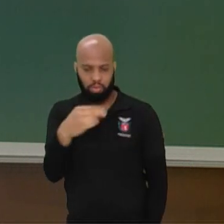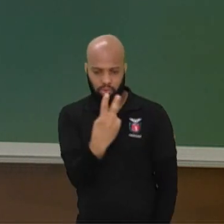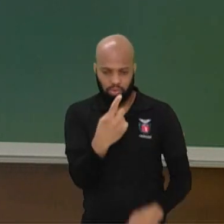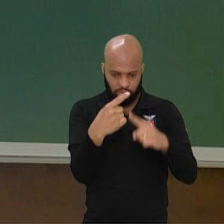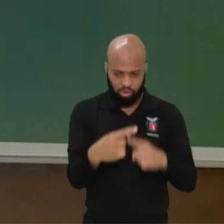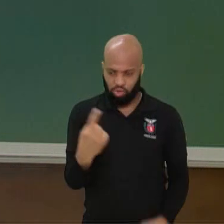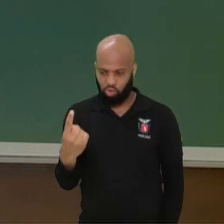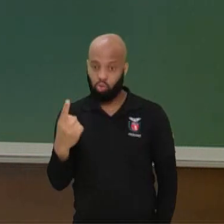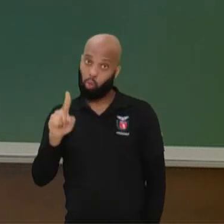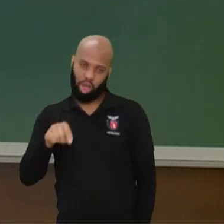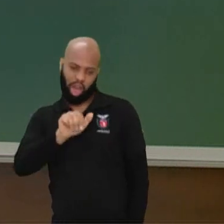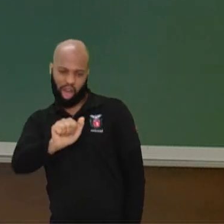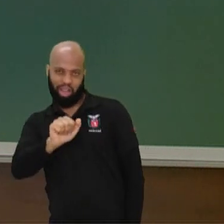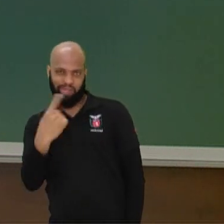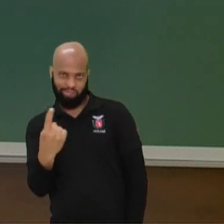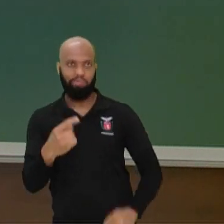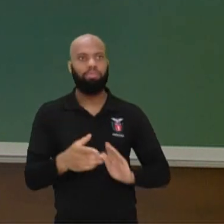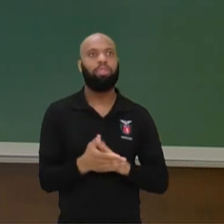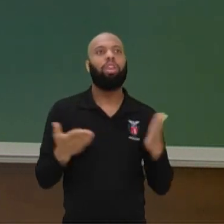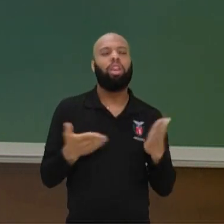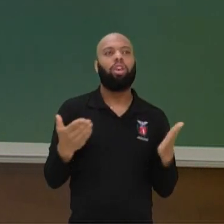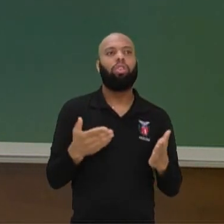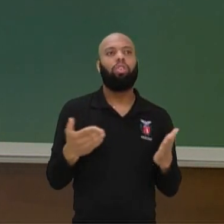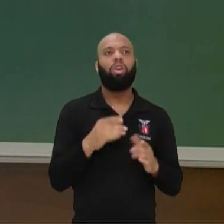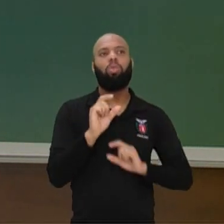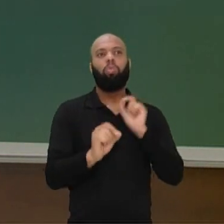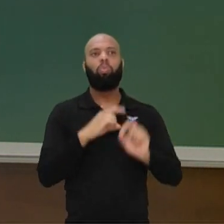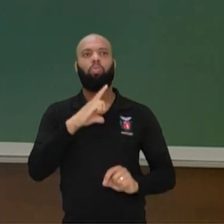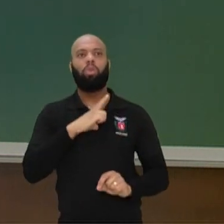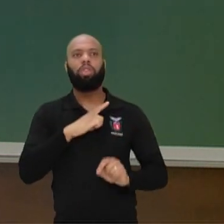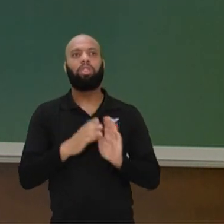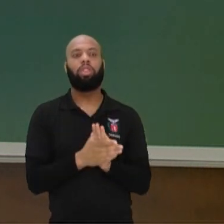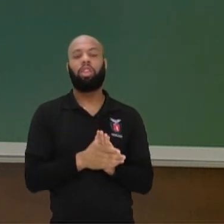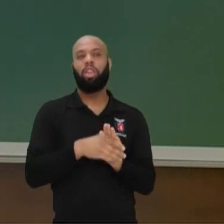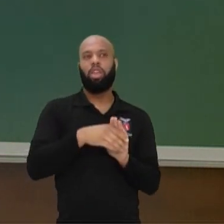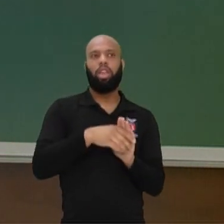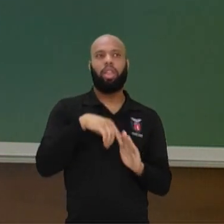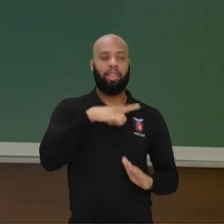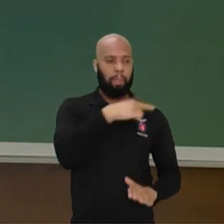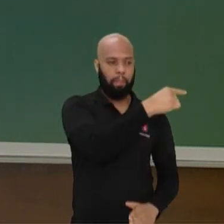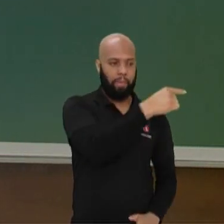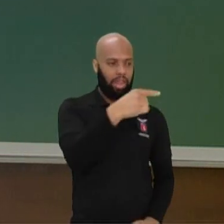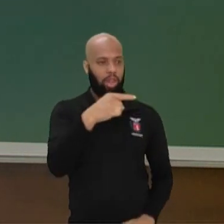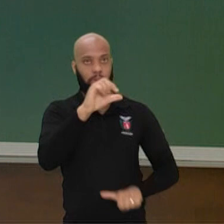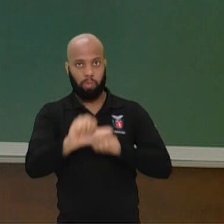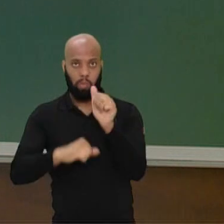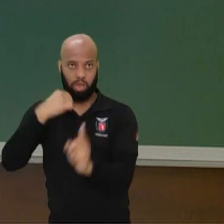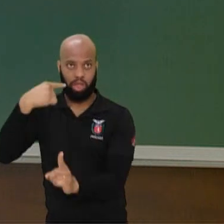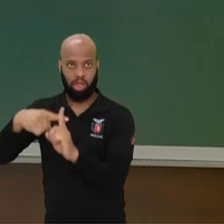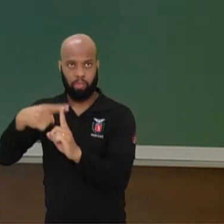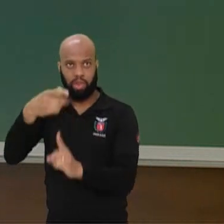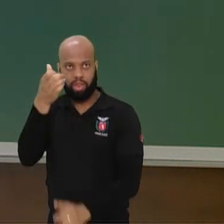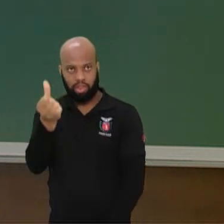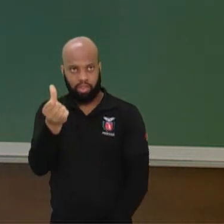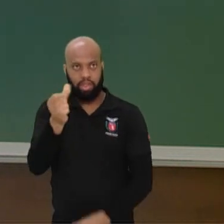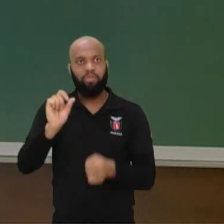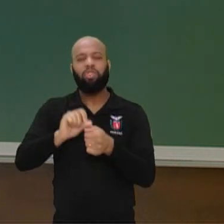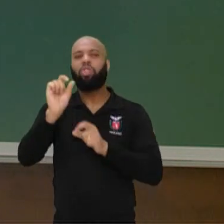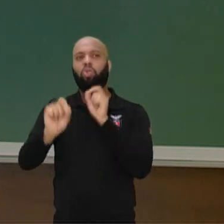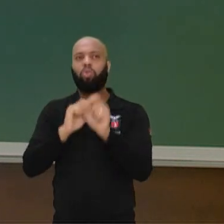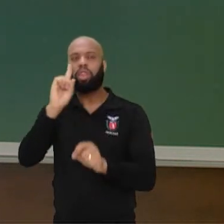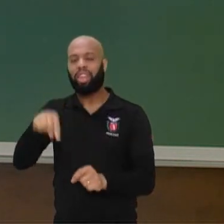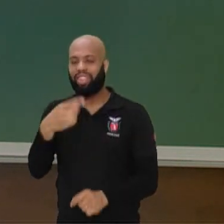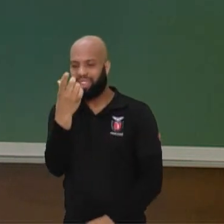Então, menos 6 é 6. Mais ou menos raiz quadrada de 16 vezes menos